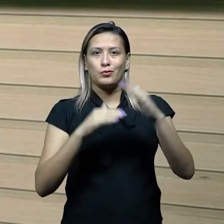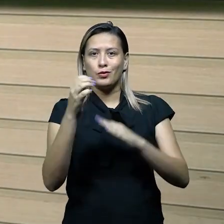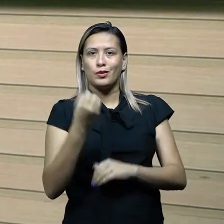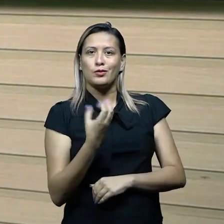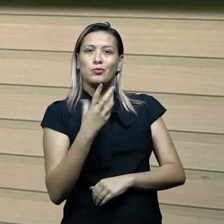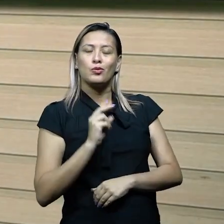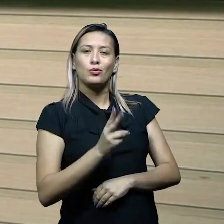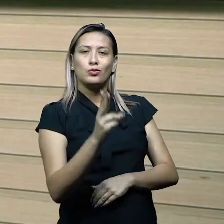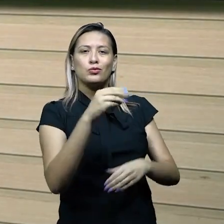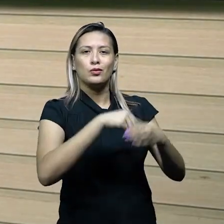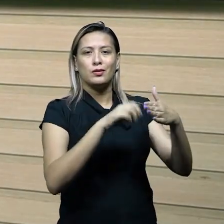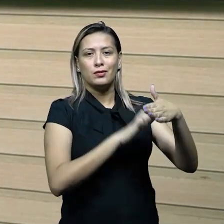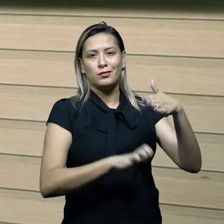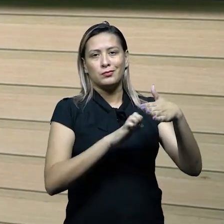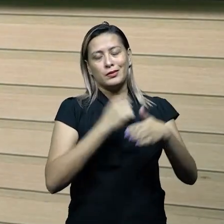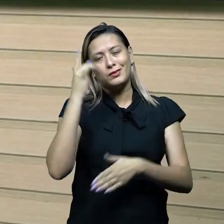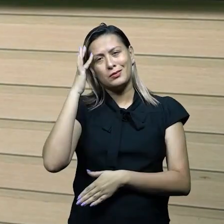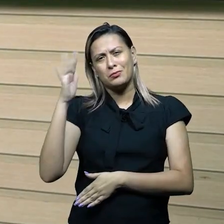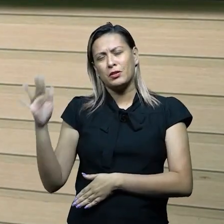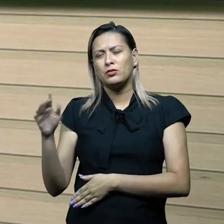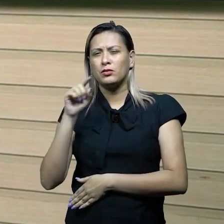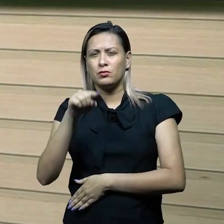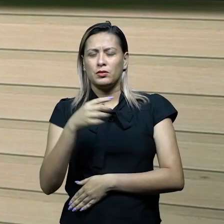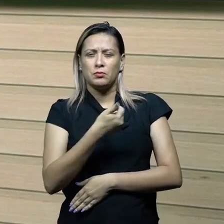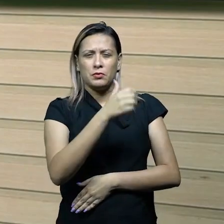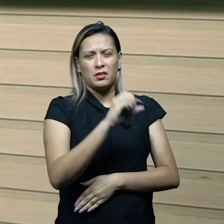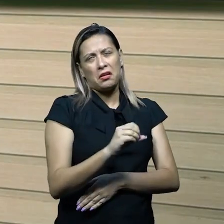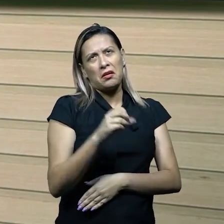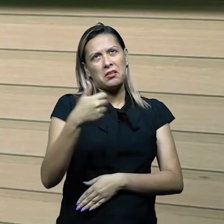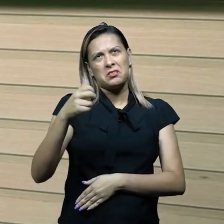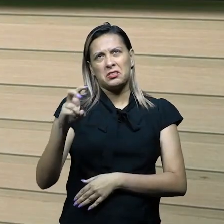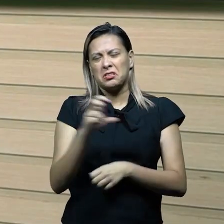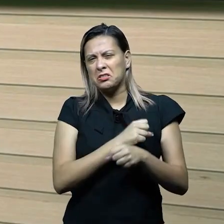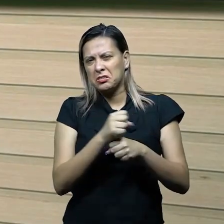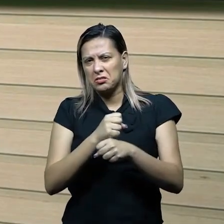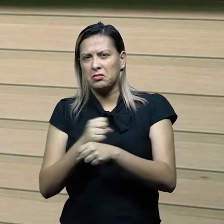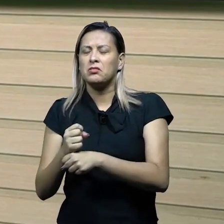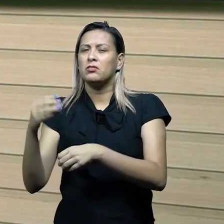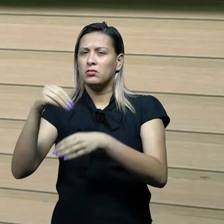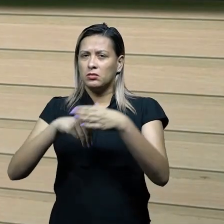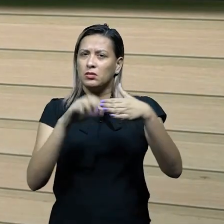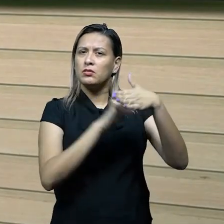profissionais. Porque o que acontece? Imagine comigo, você está numa empresa há 10,